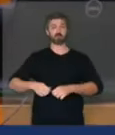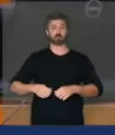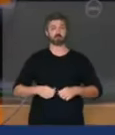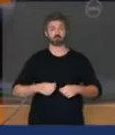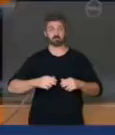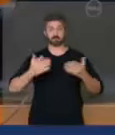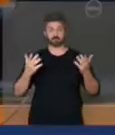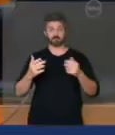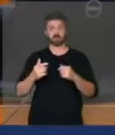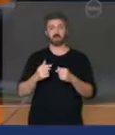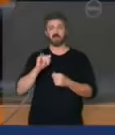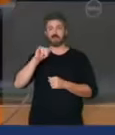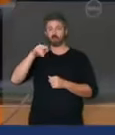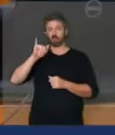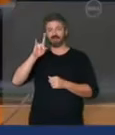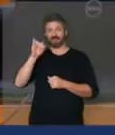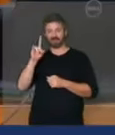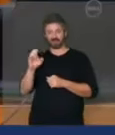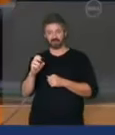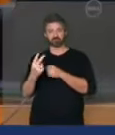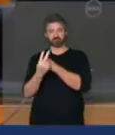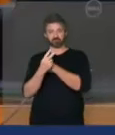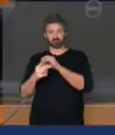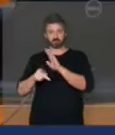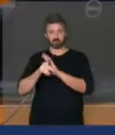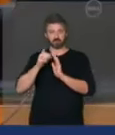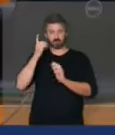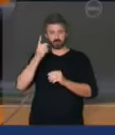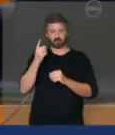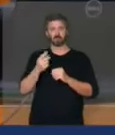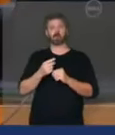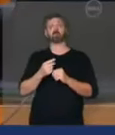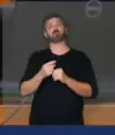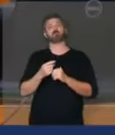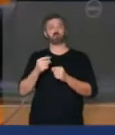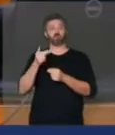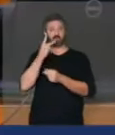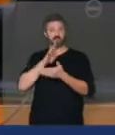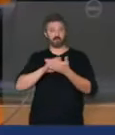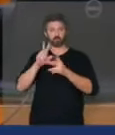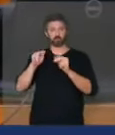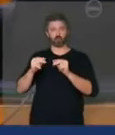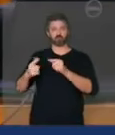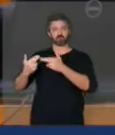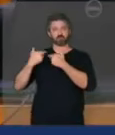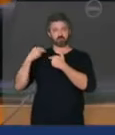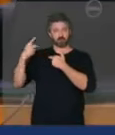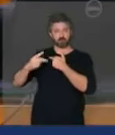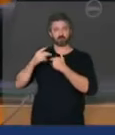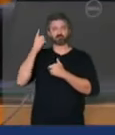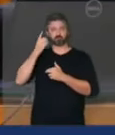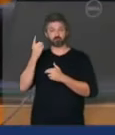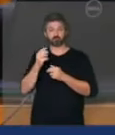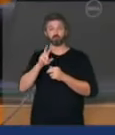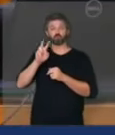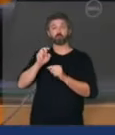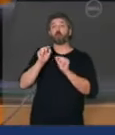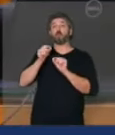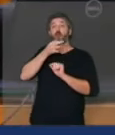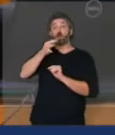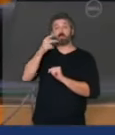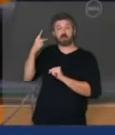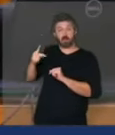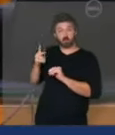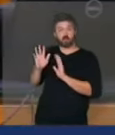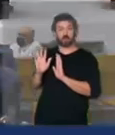Instituto da Imunidade não importa o conteúdo da manifestação oral do parlamentar, sendo ele em relação às suas manifestações